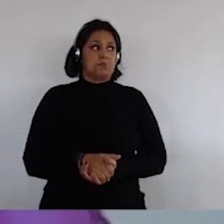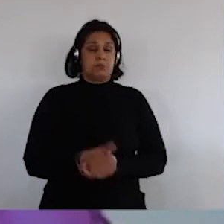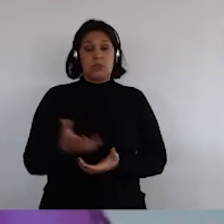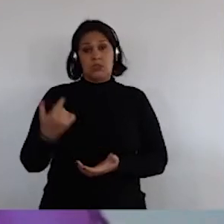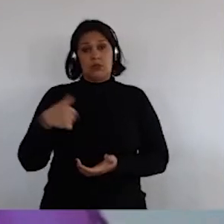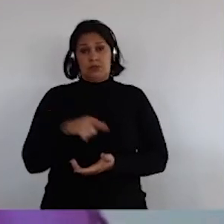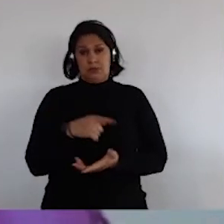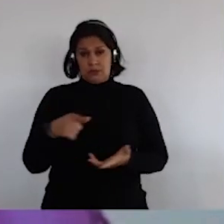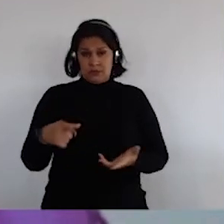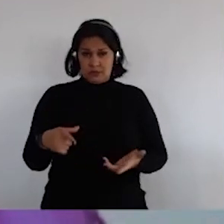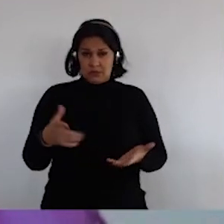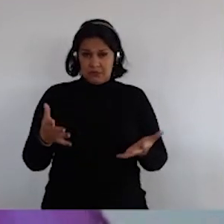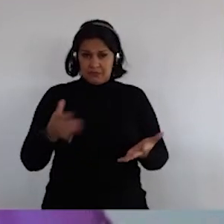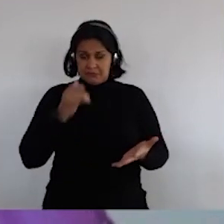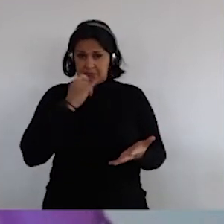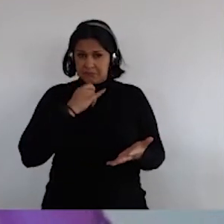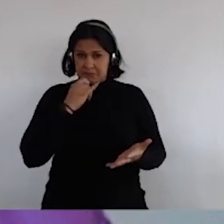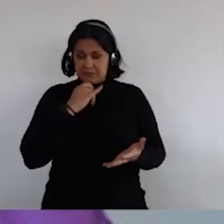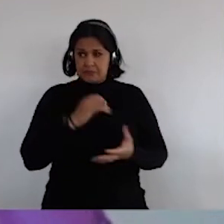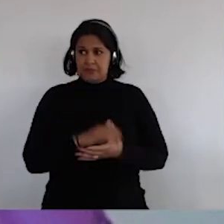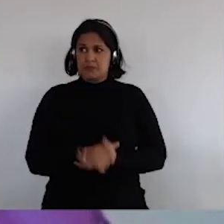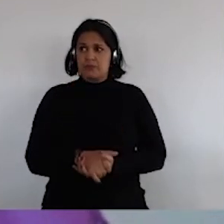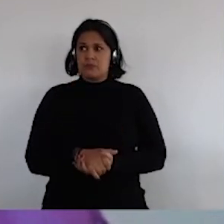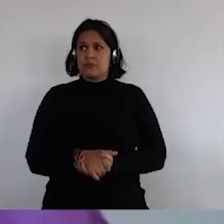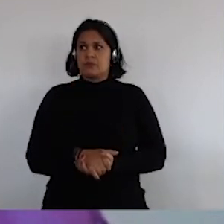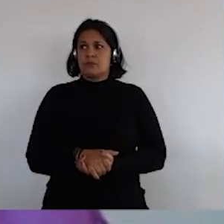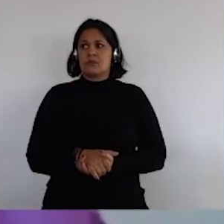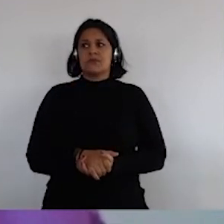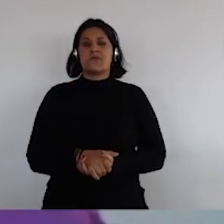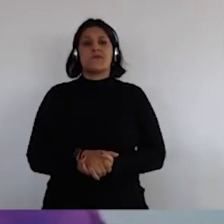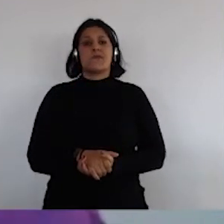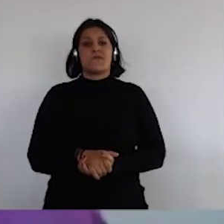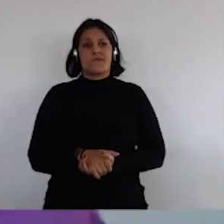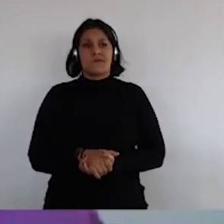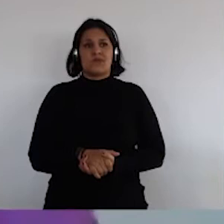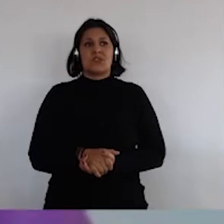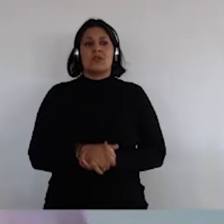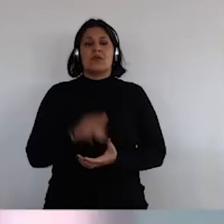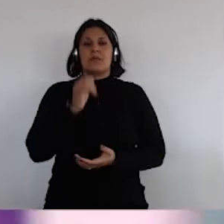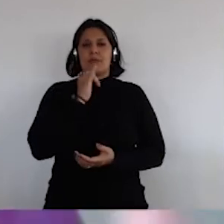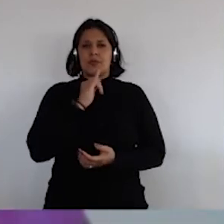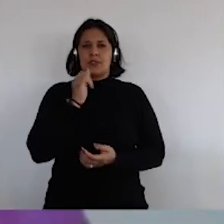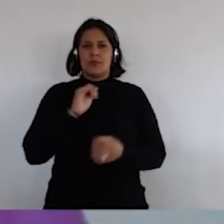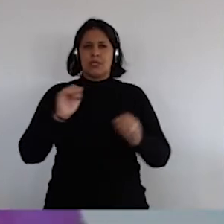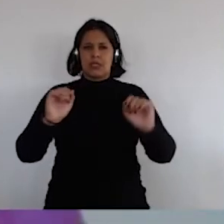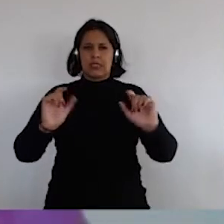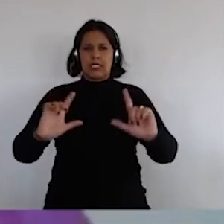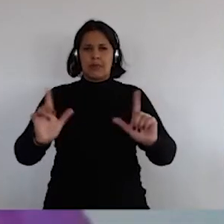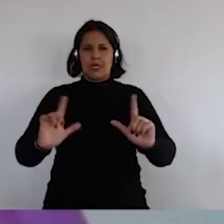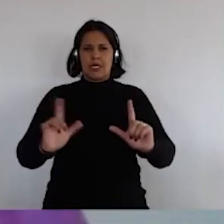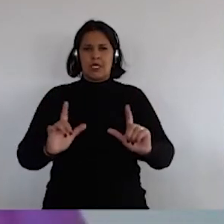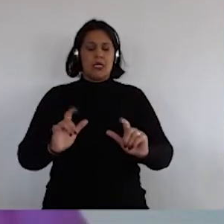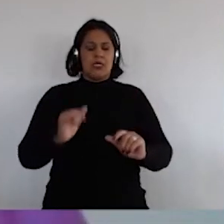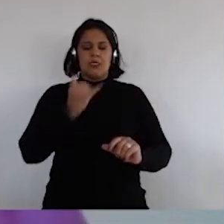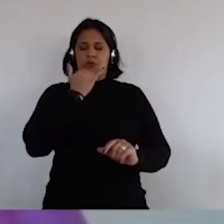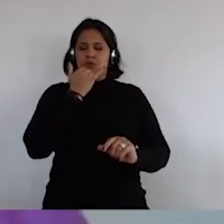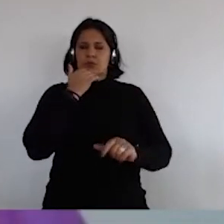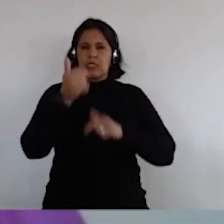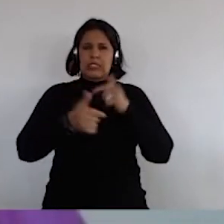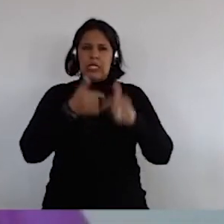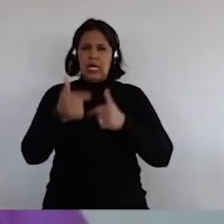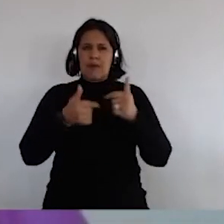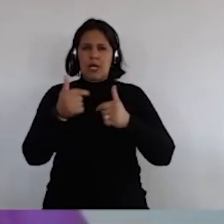também, a utilização em larga escala de teletrabalho, audiências,